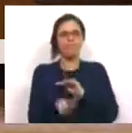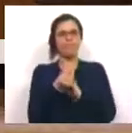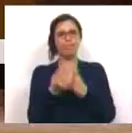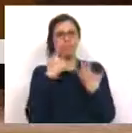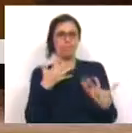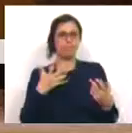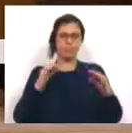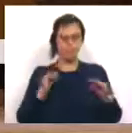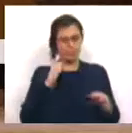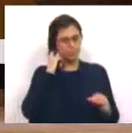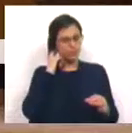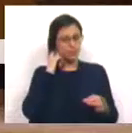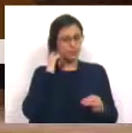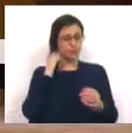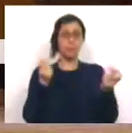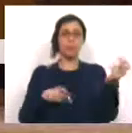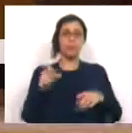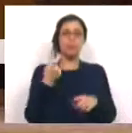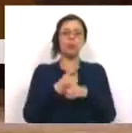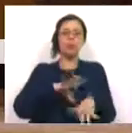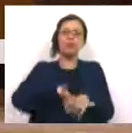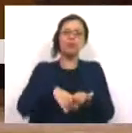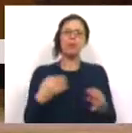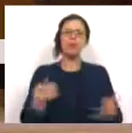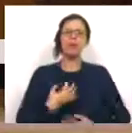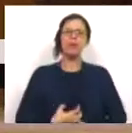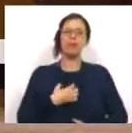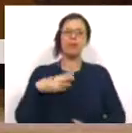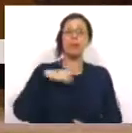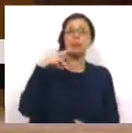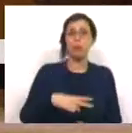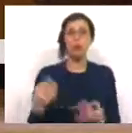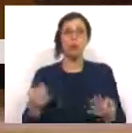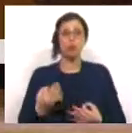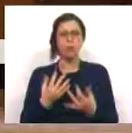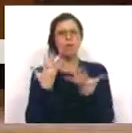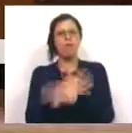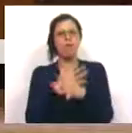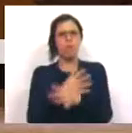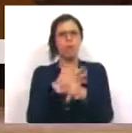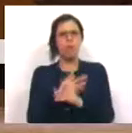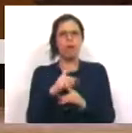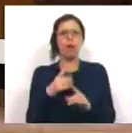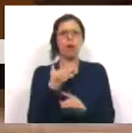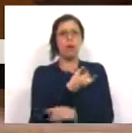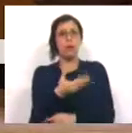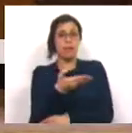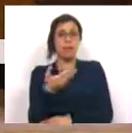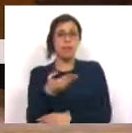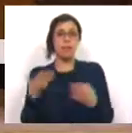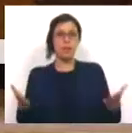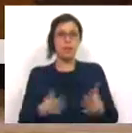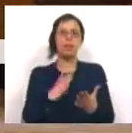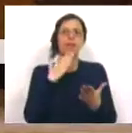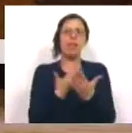muito evidentes, decorrentes desde logo da calamidade que vivemos em Portugal com os fogos florestais de 2017,